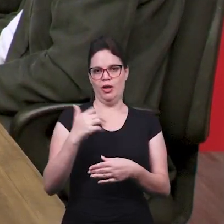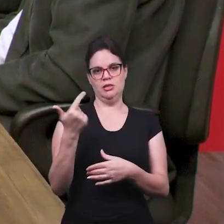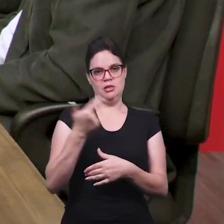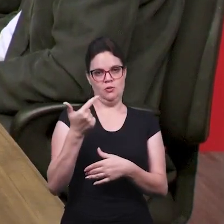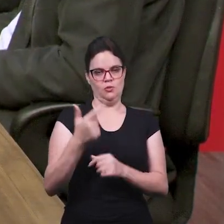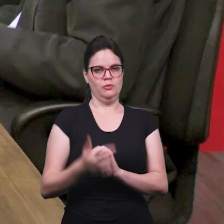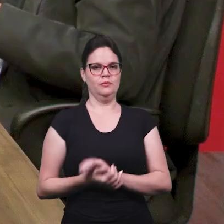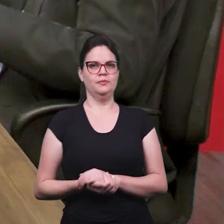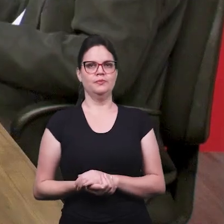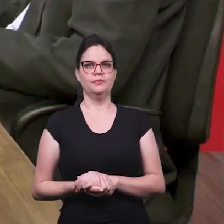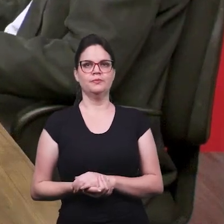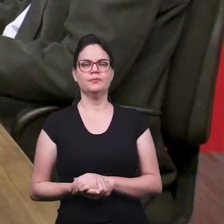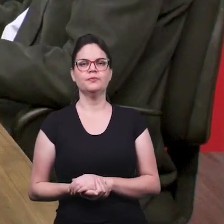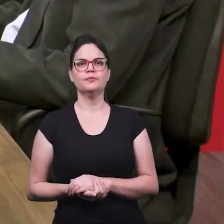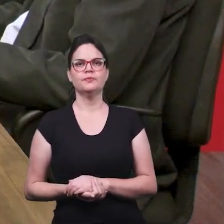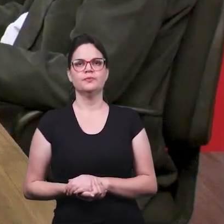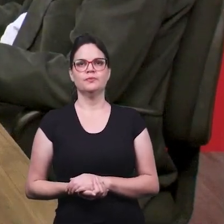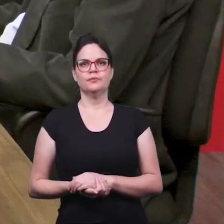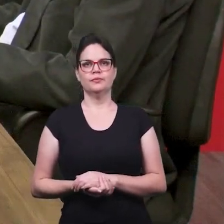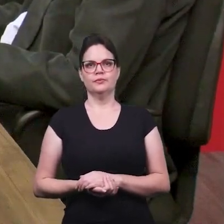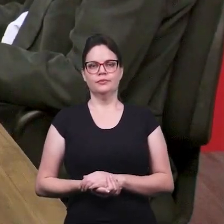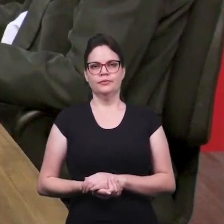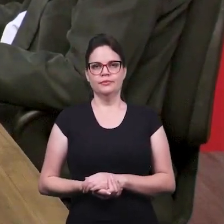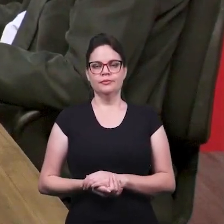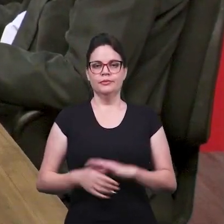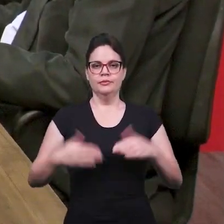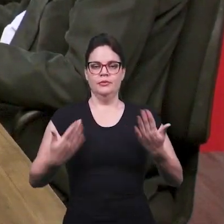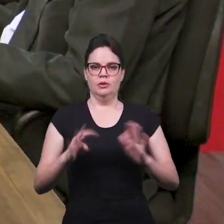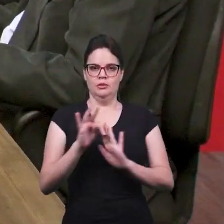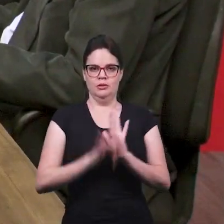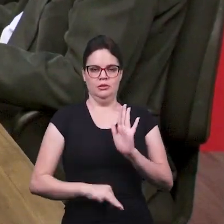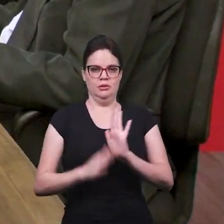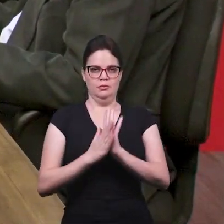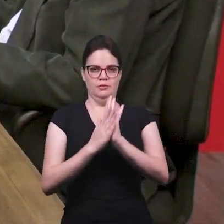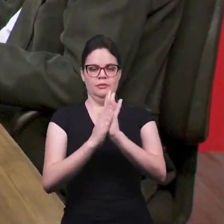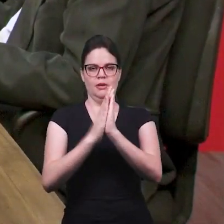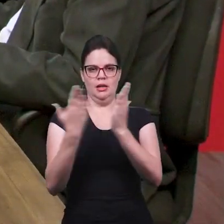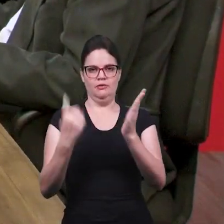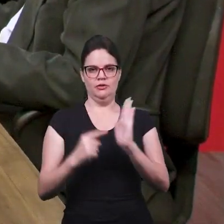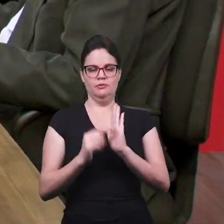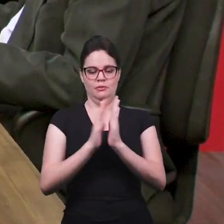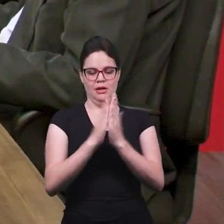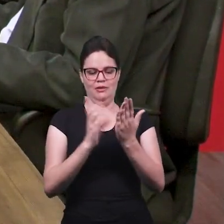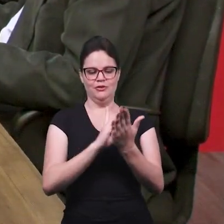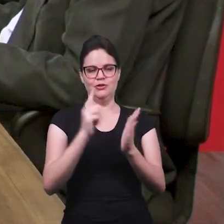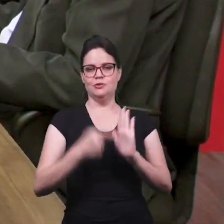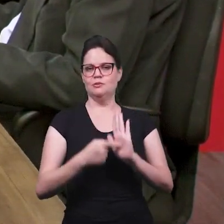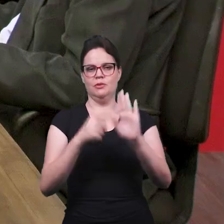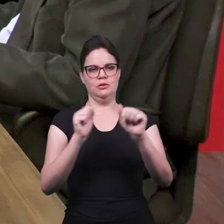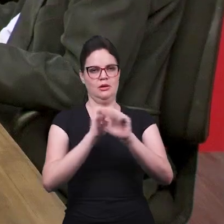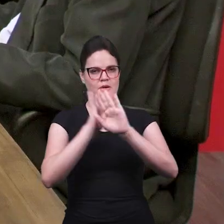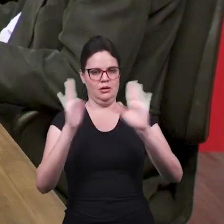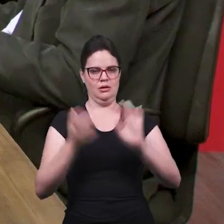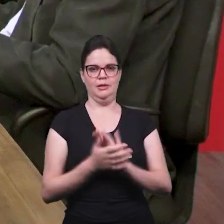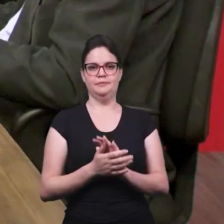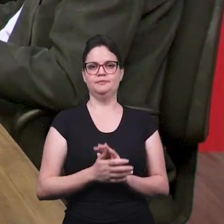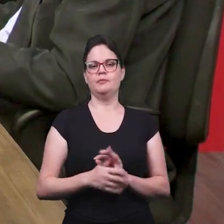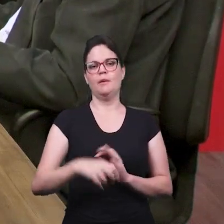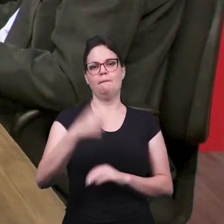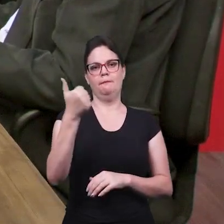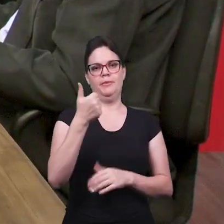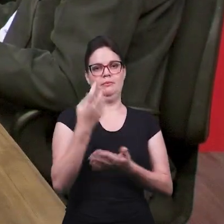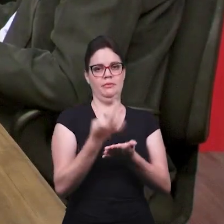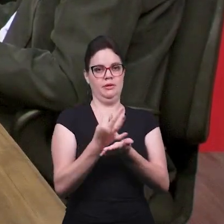Jesus. Bem, a palavra do Senhor mostra claramente. Se pegarmos o texto de 1 Tessalonicenses